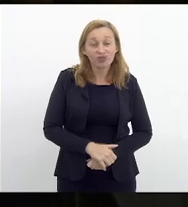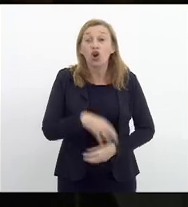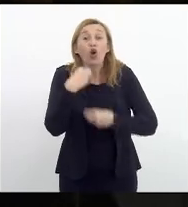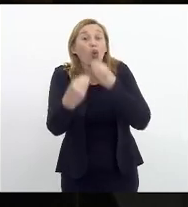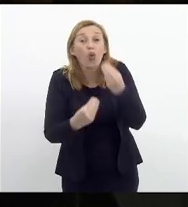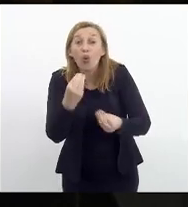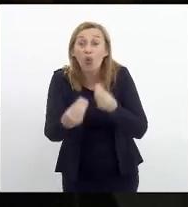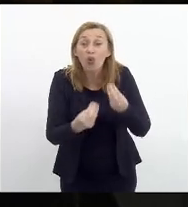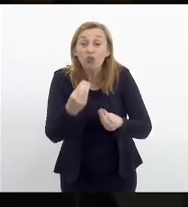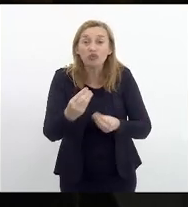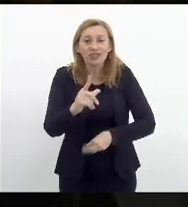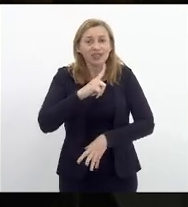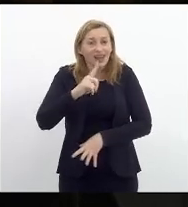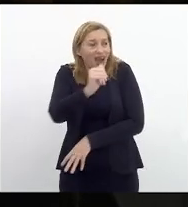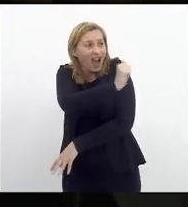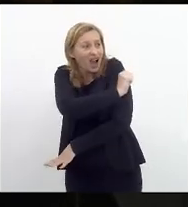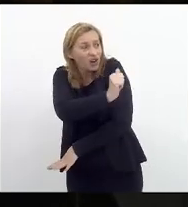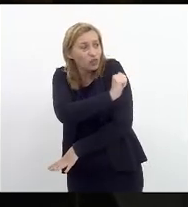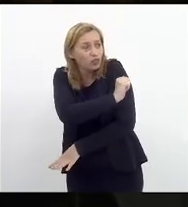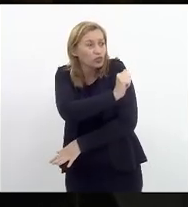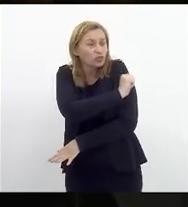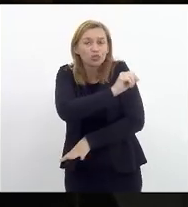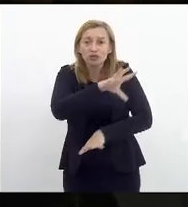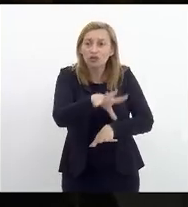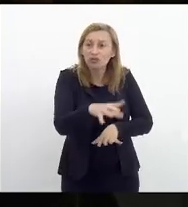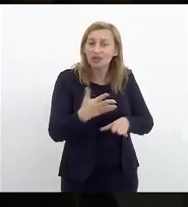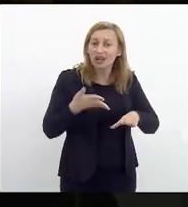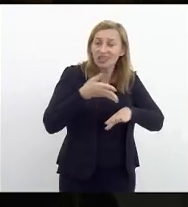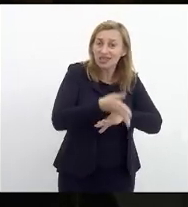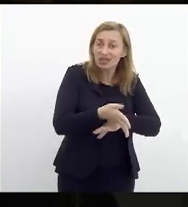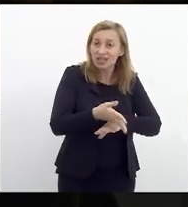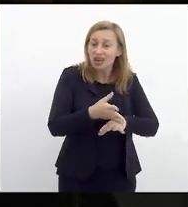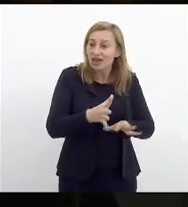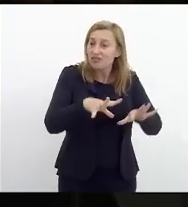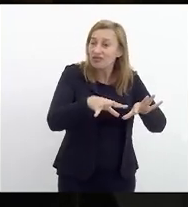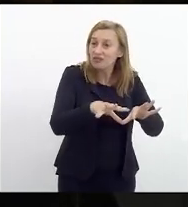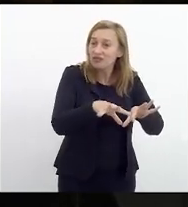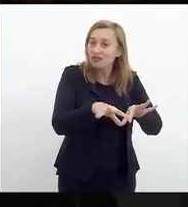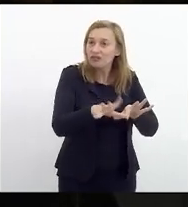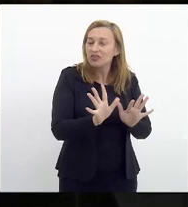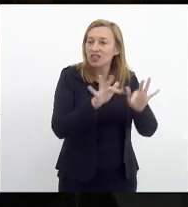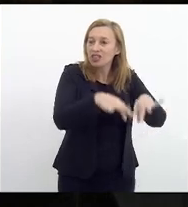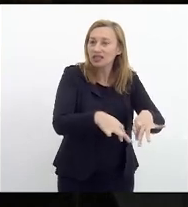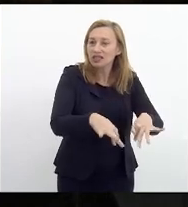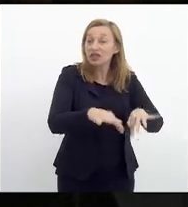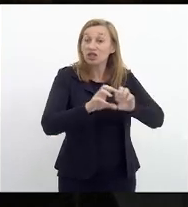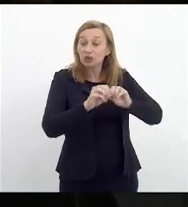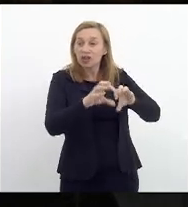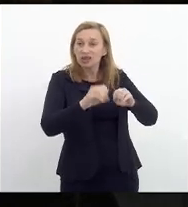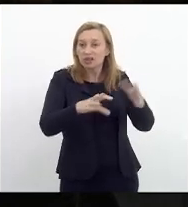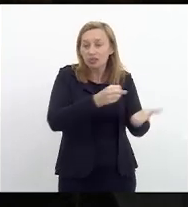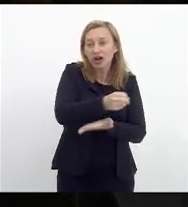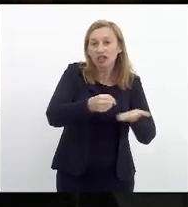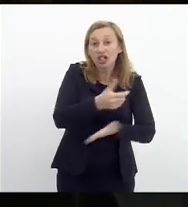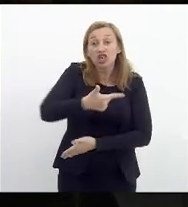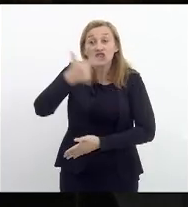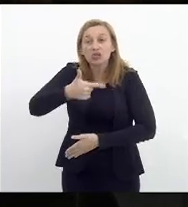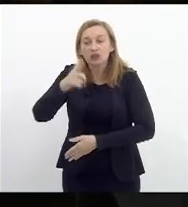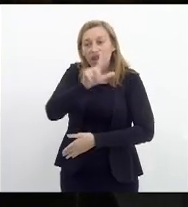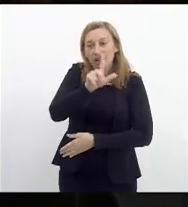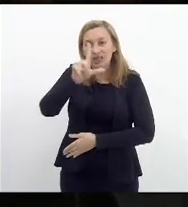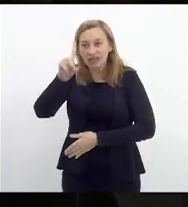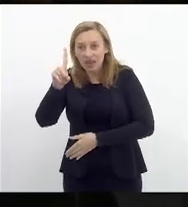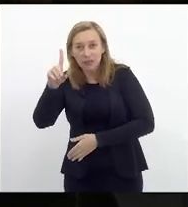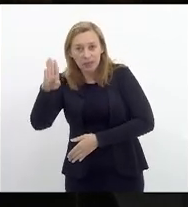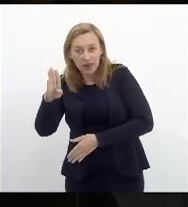Como nós vamos ter alunos concluindo a educação básica, etapa da nossa educação que, segundo a LDB, tem que